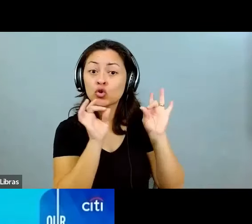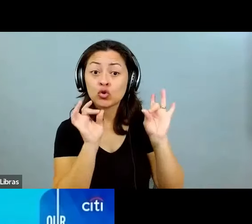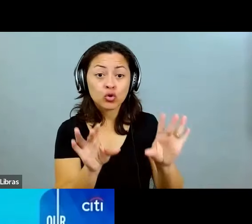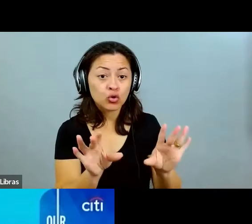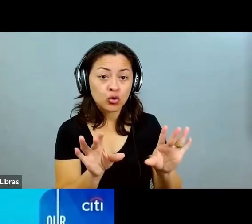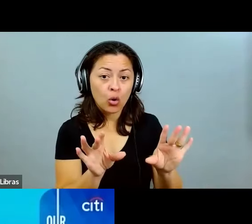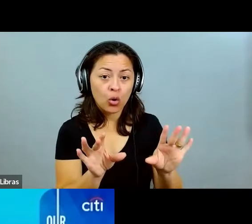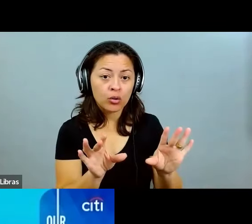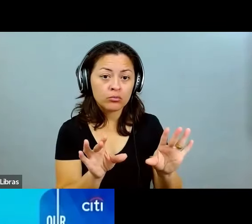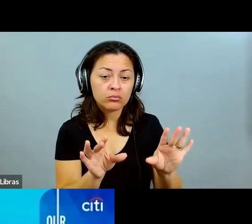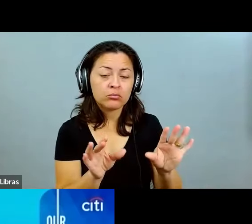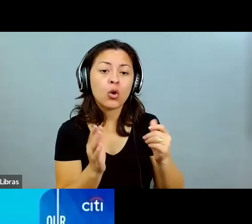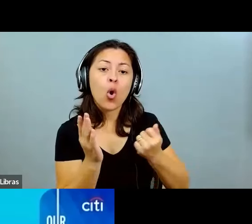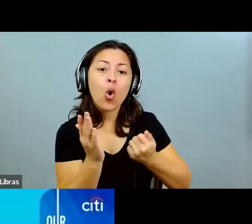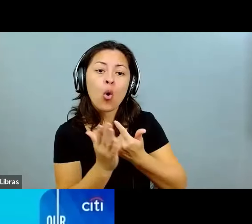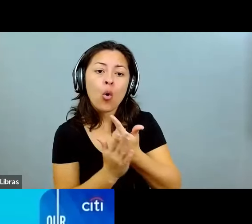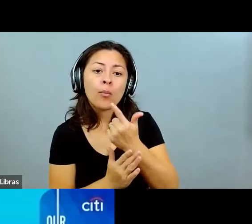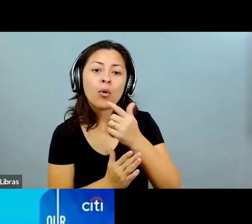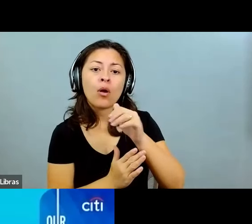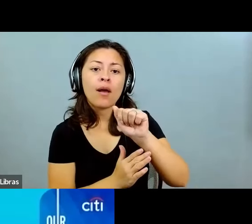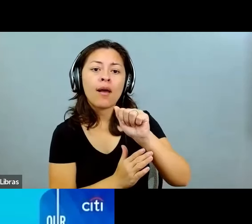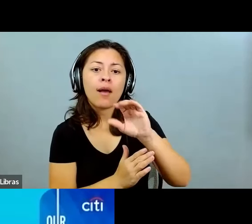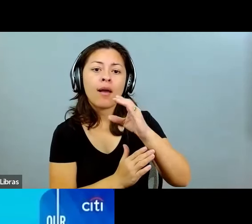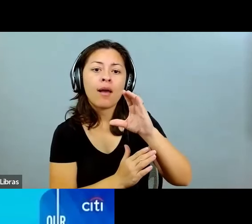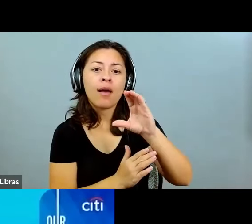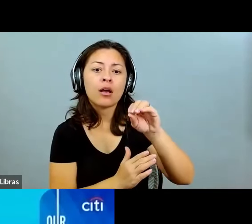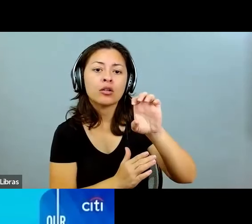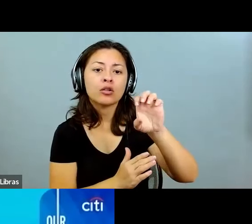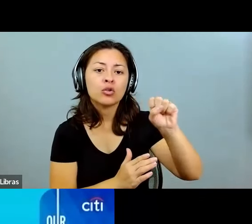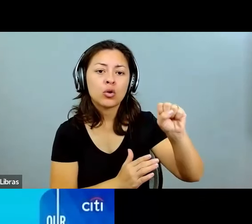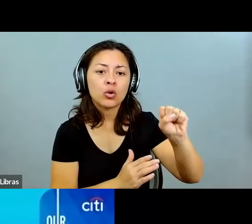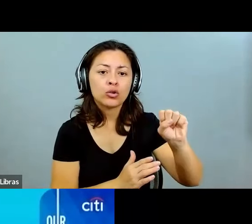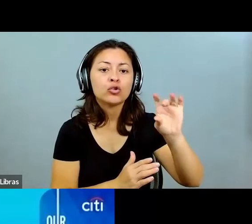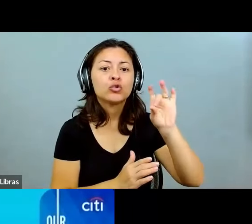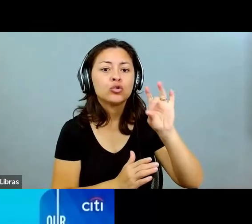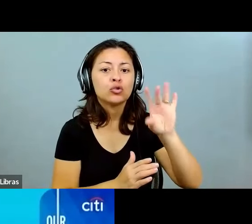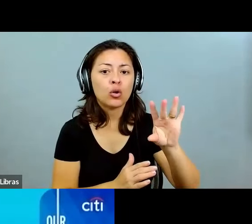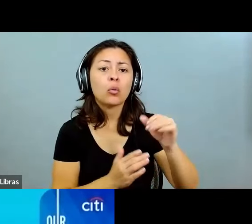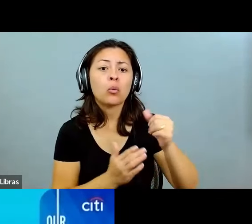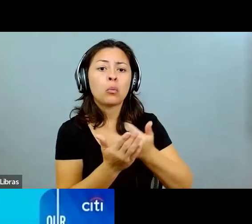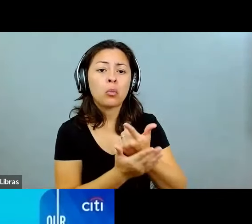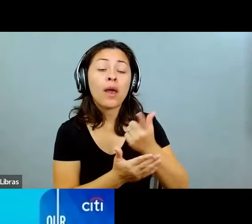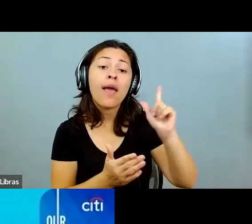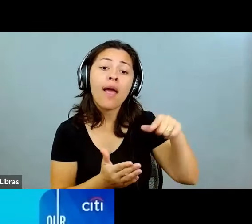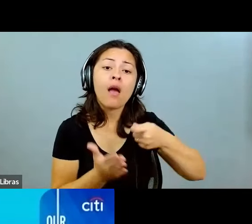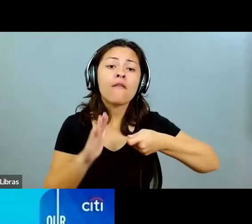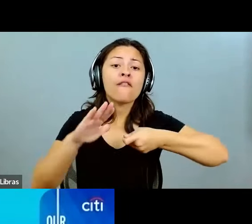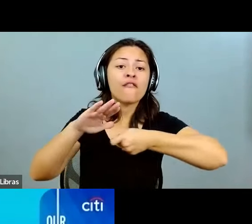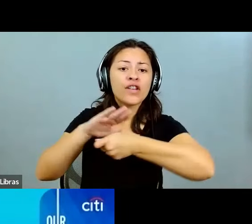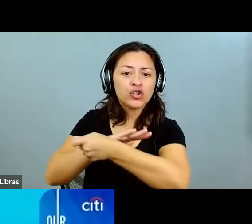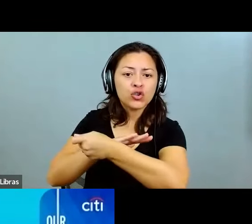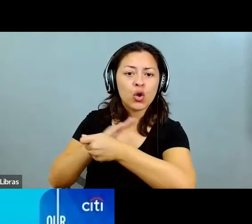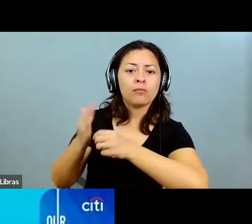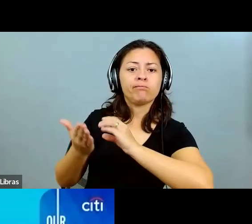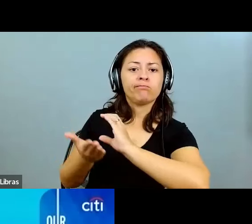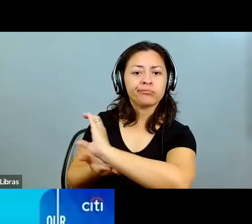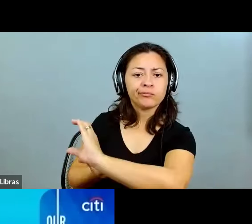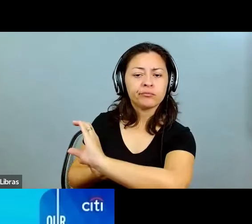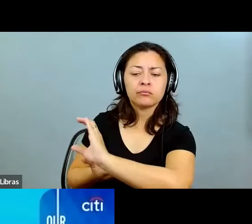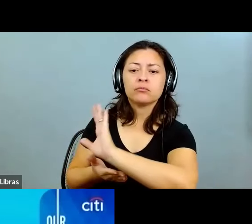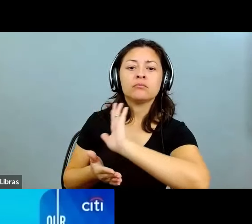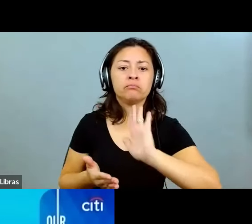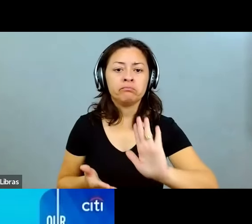então até agora o que é o que aconteceu é somente isso em relação a essa relação entre cheffer e e slc